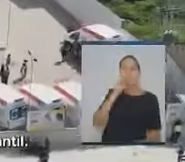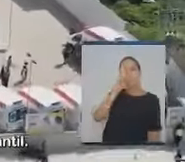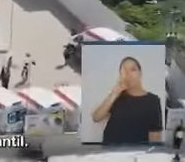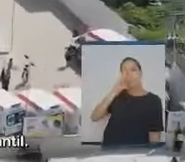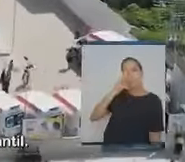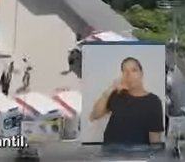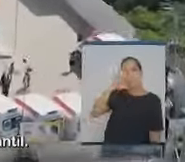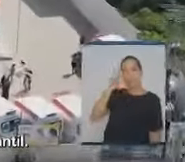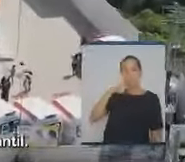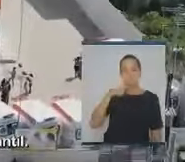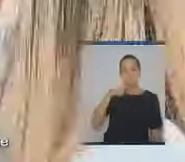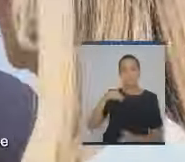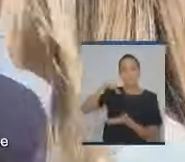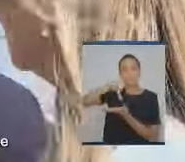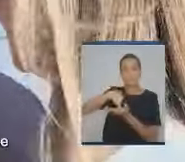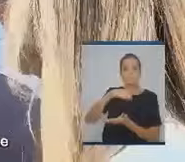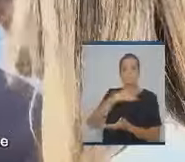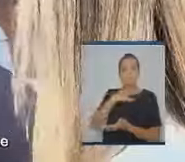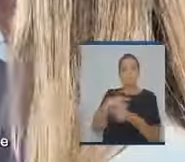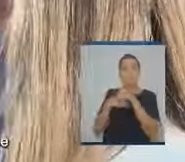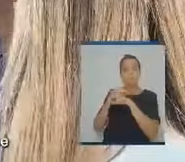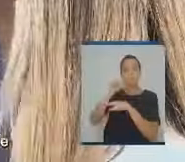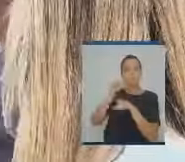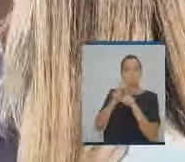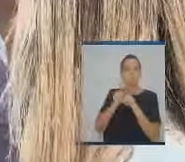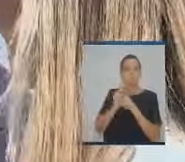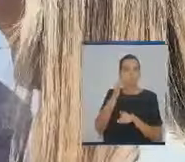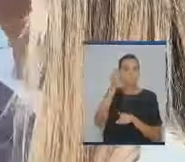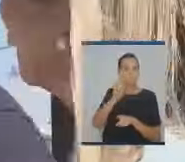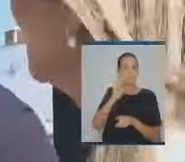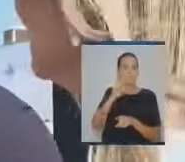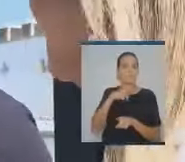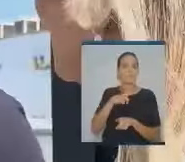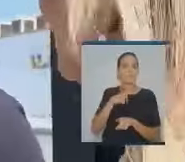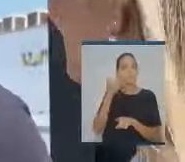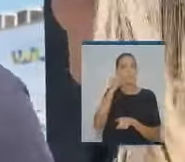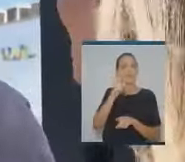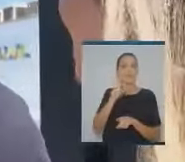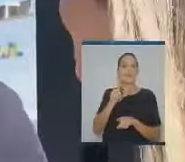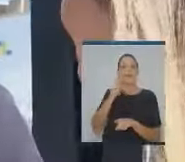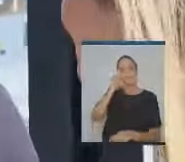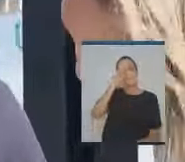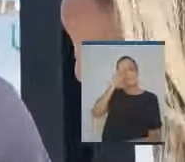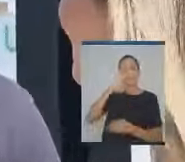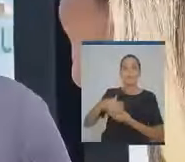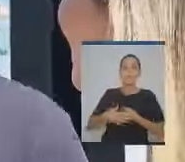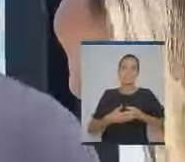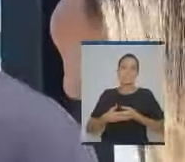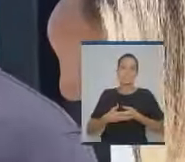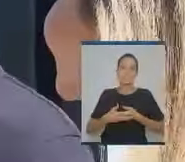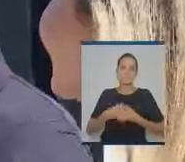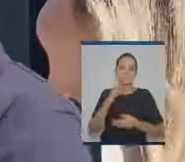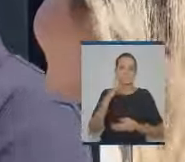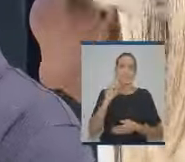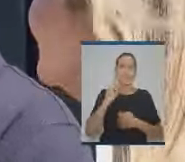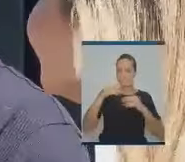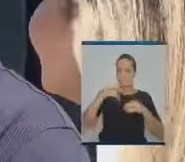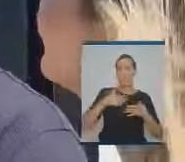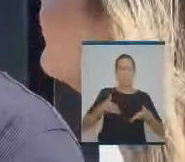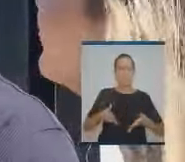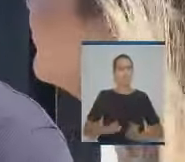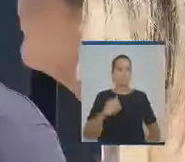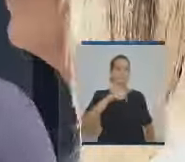recebendo também um hospital infantil. Todo mundo fala, eu sou belforrochense, eu nasci na cidade. E nunca tinha nascido na cidade. As pessoas não conseguiam nascer